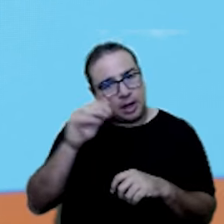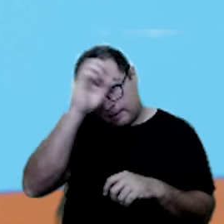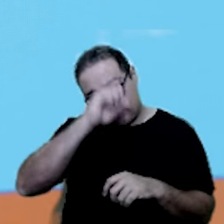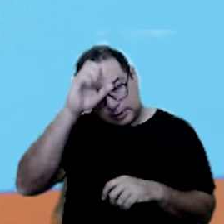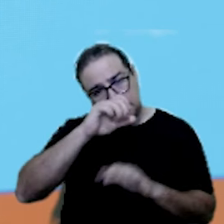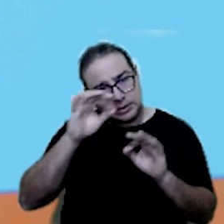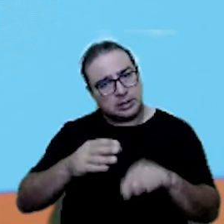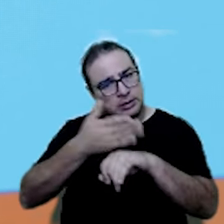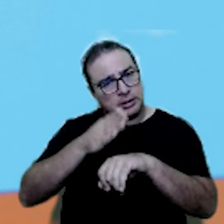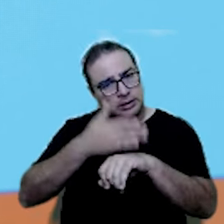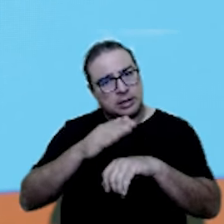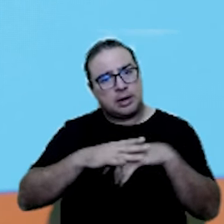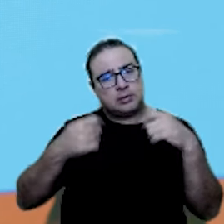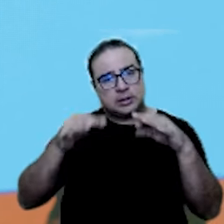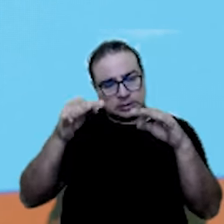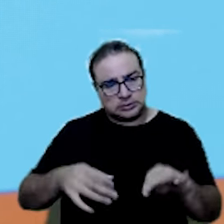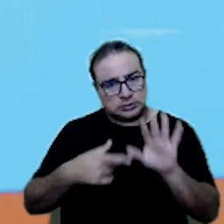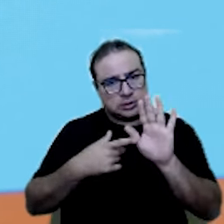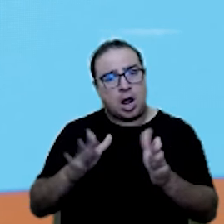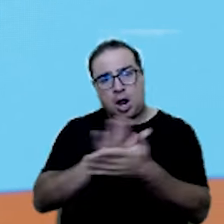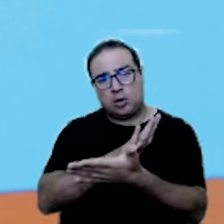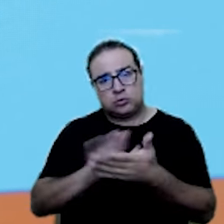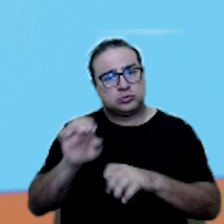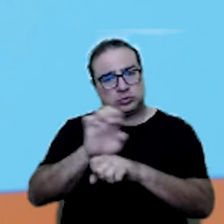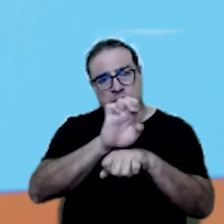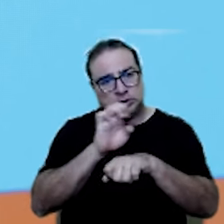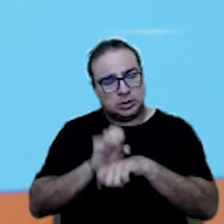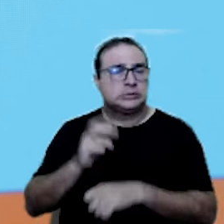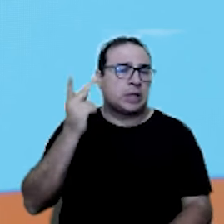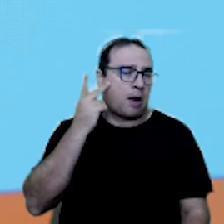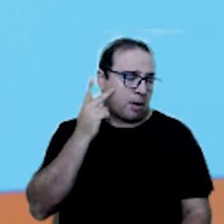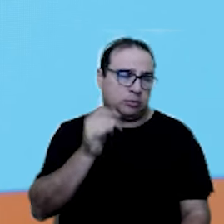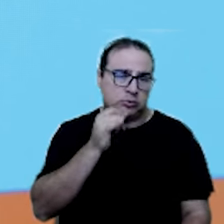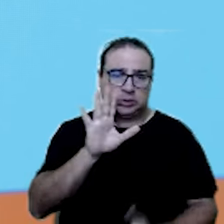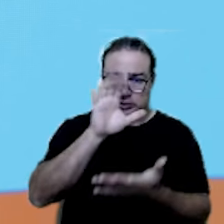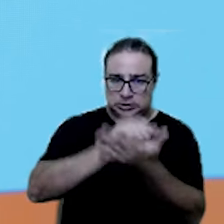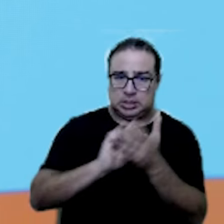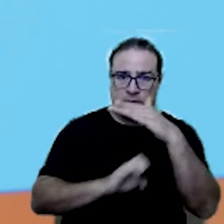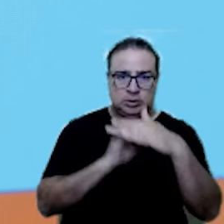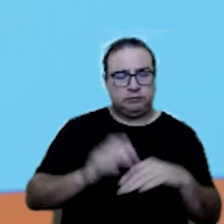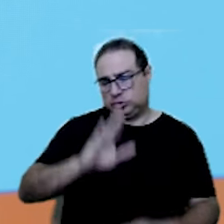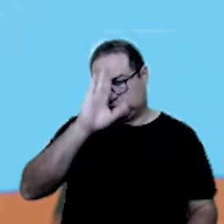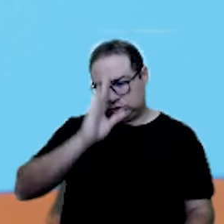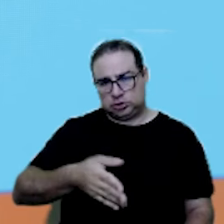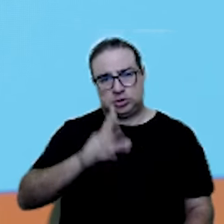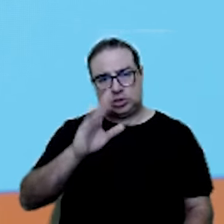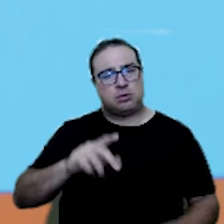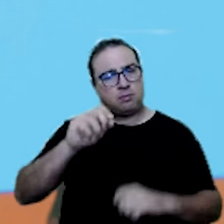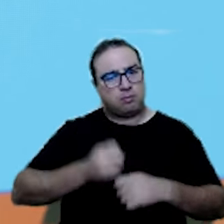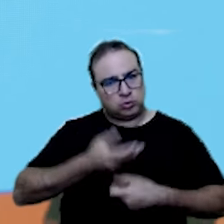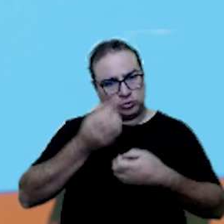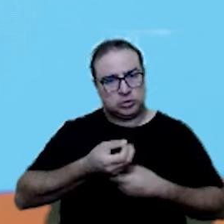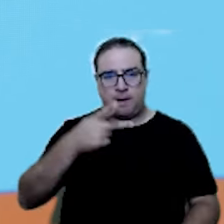tentar eh suprir essa necessidade que são de alguns estados estado de São Paulo quando a gente credencia a empresa já vai direto na versão